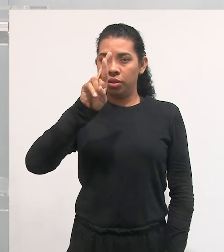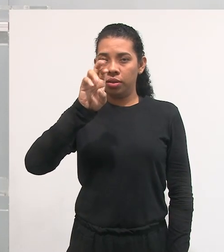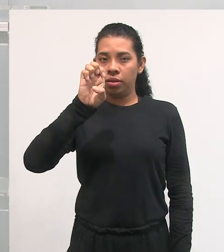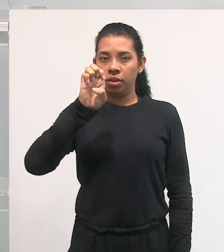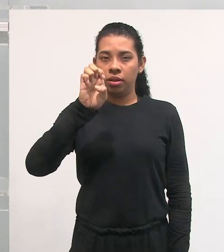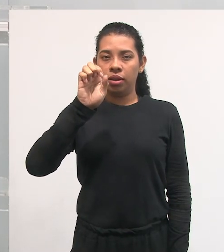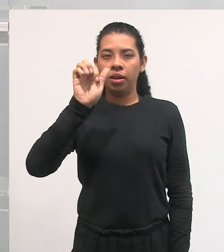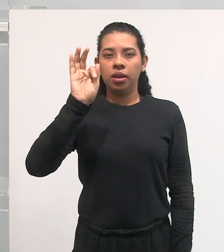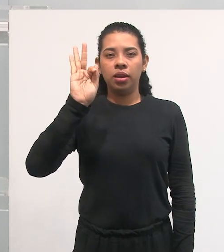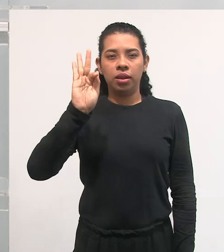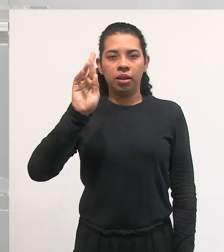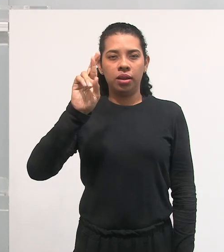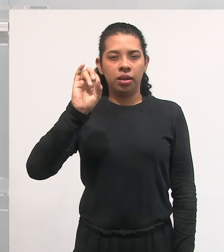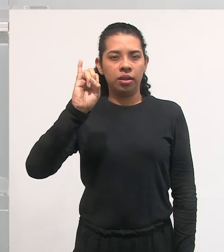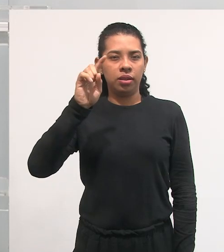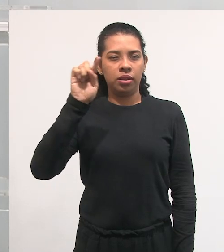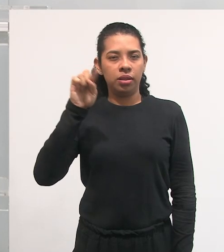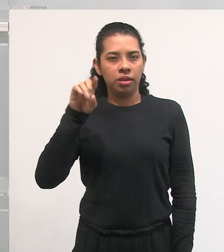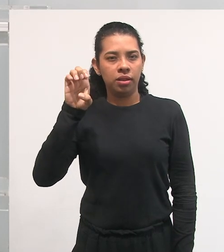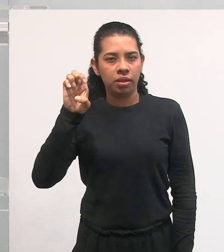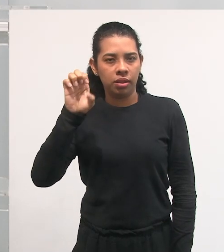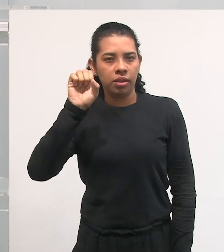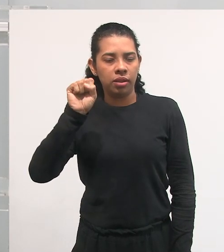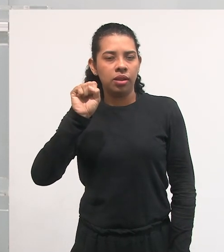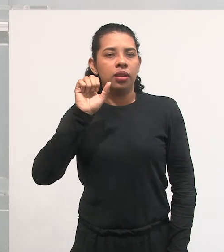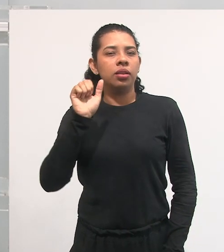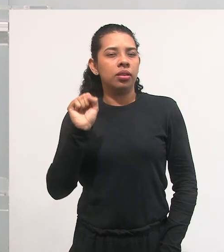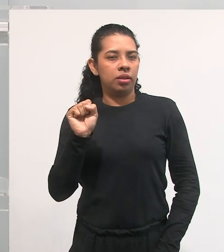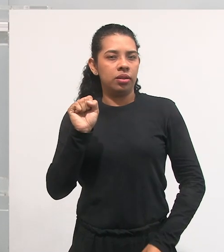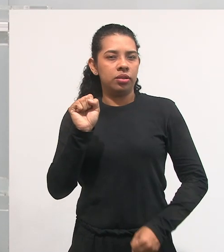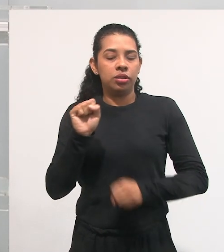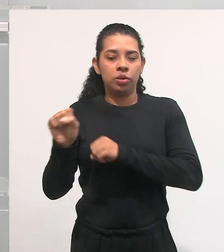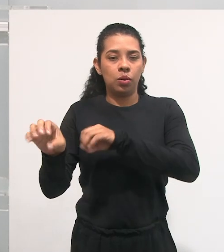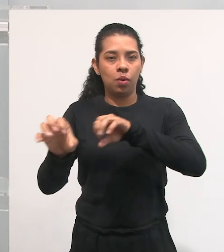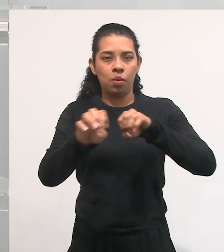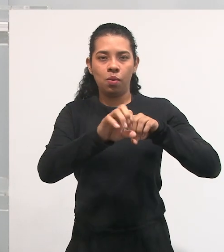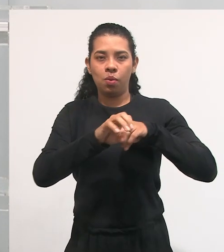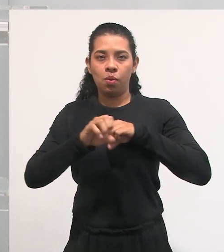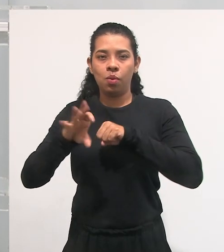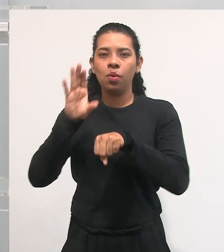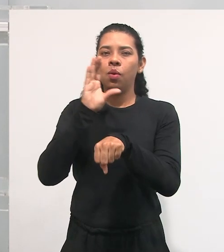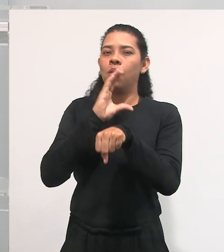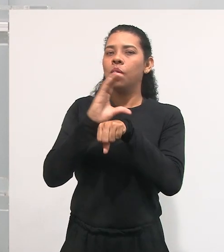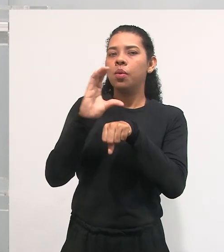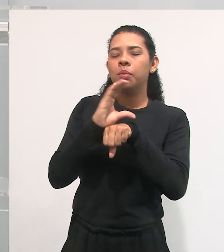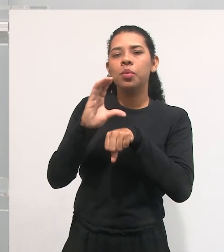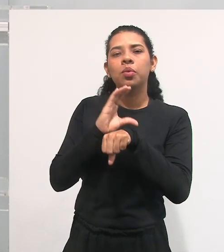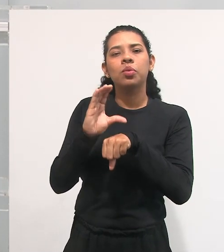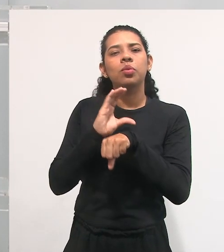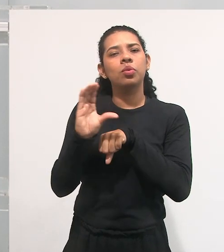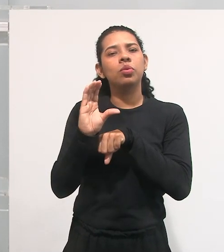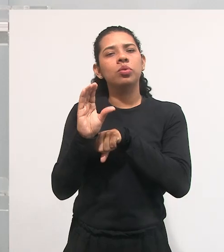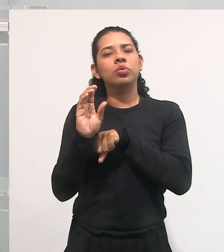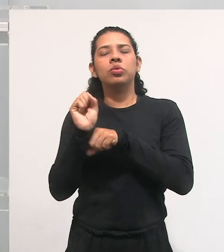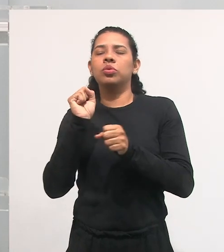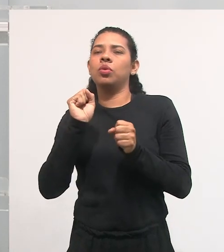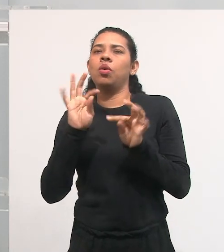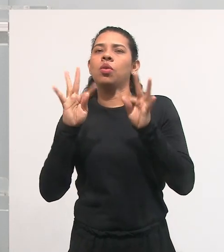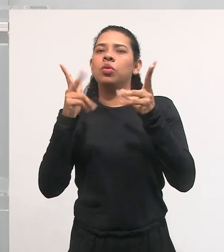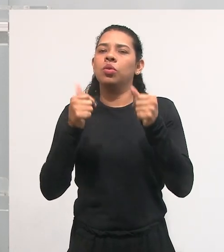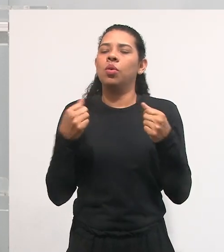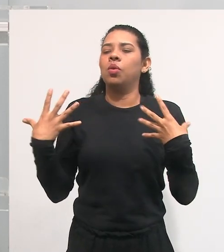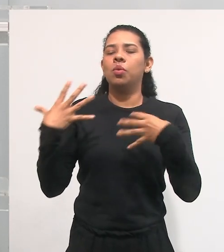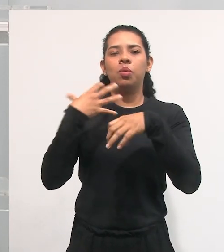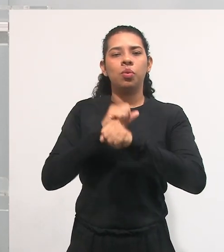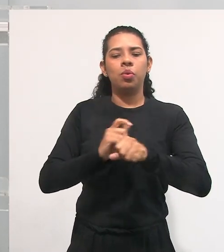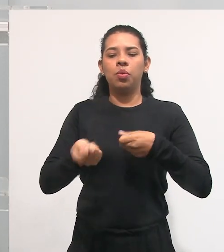da educação infantil, para a formação de professores, para cada curso, Então, para o curso de pedagogia, para o curso de farmácia, para o